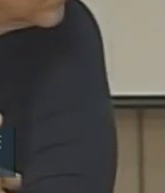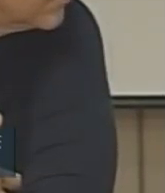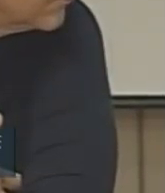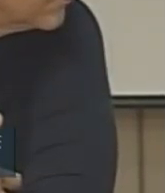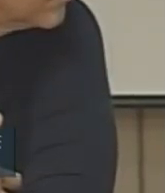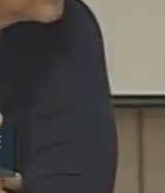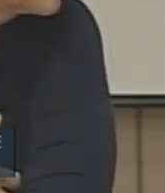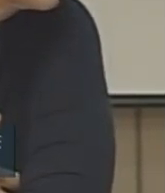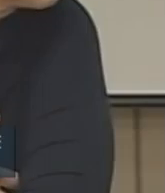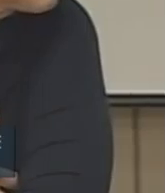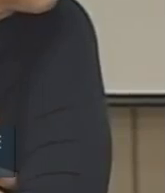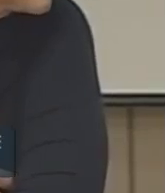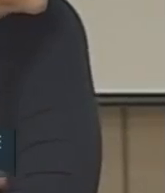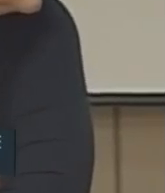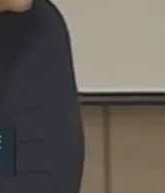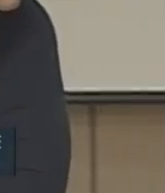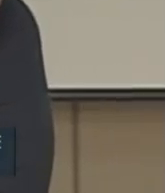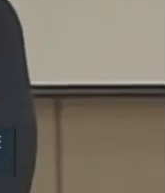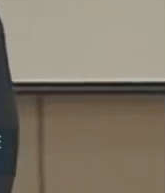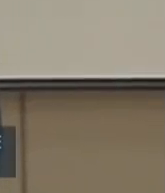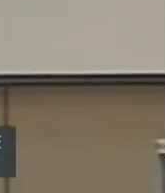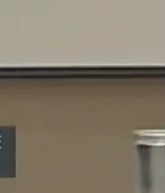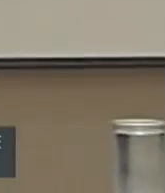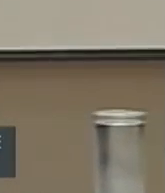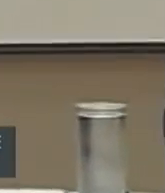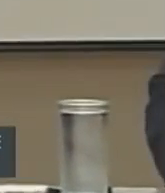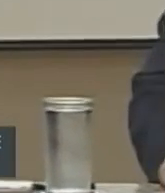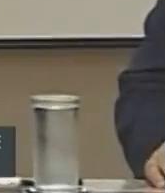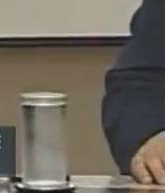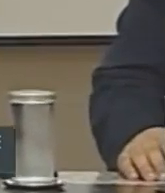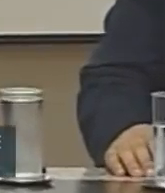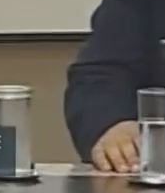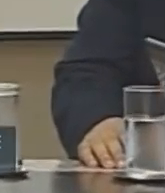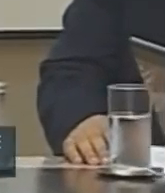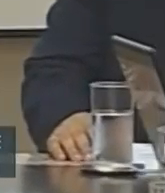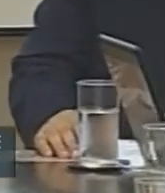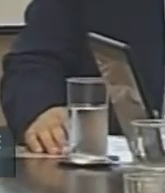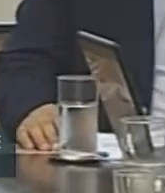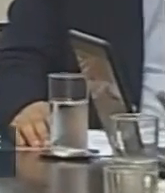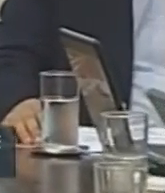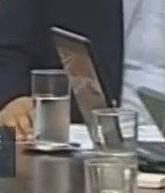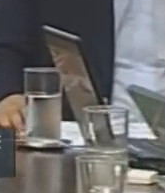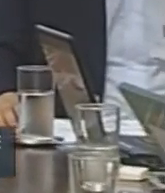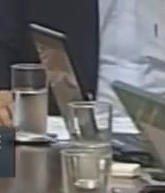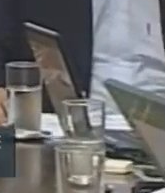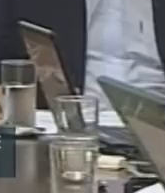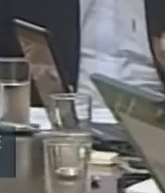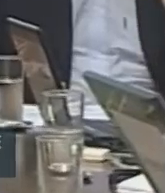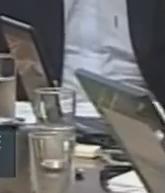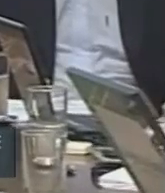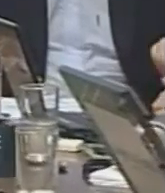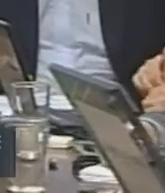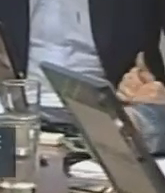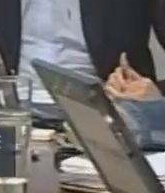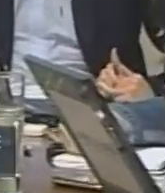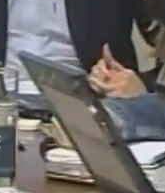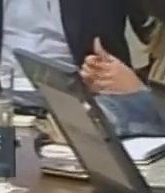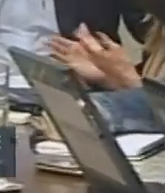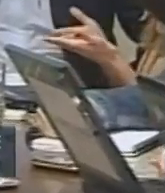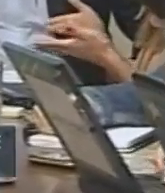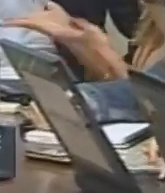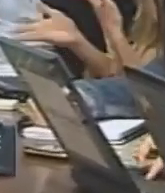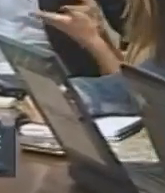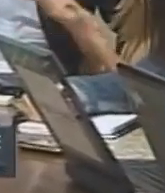falou, o Gilberto Carvalho falou que ele se referia a esse Não. relatório. Ficou preocupadíssimo com o índice,